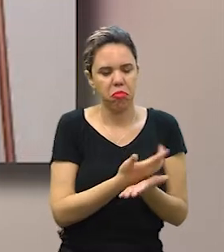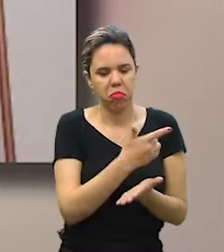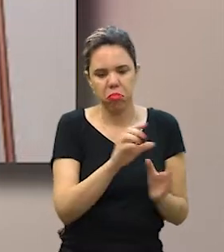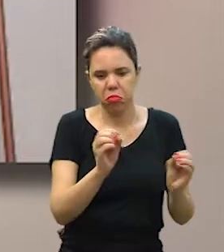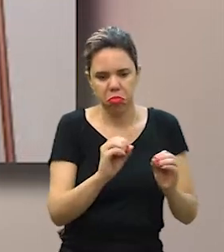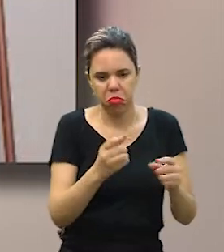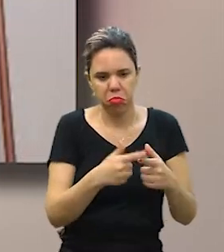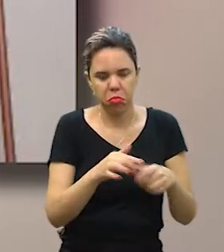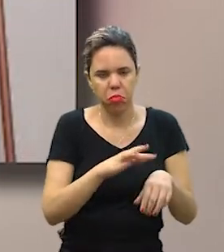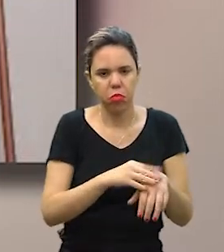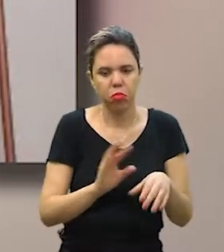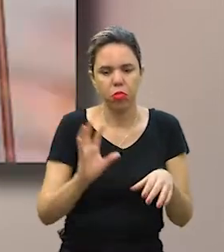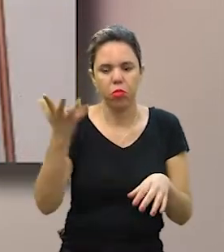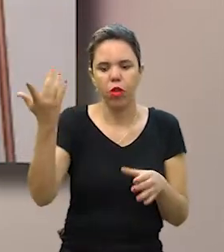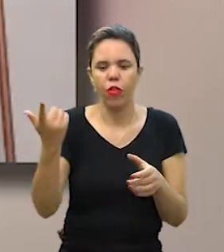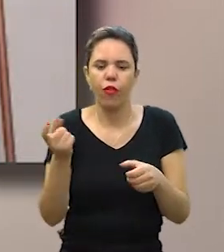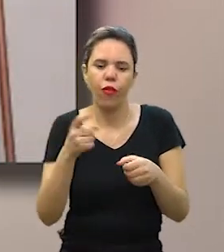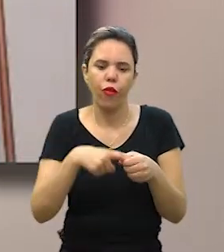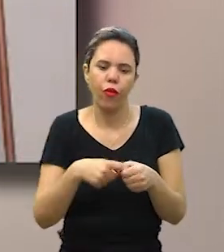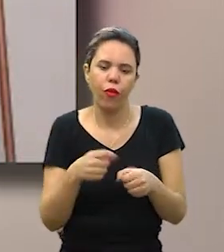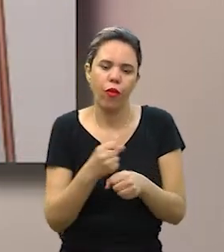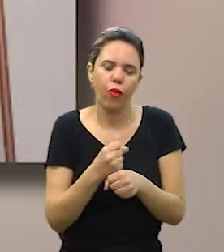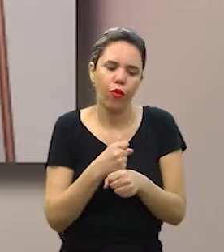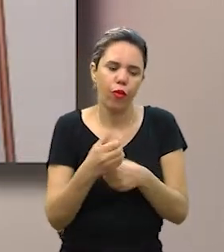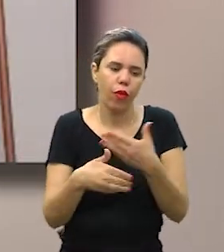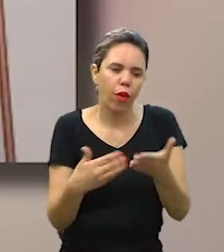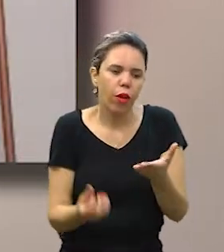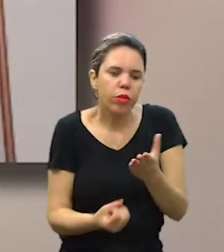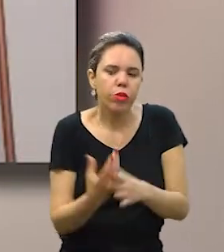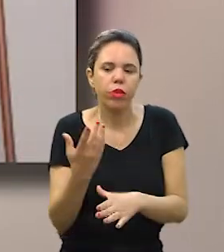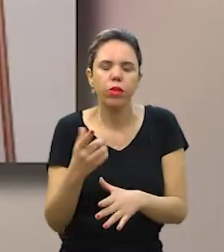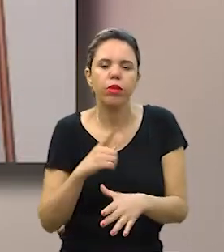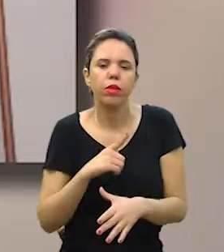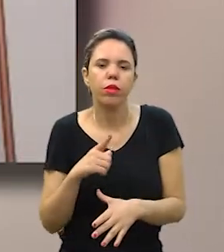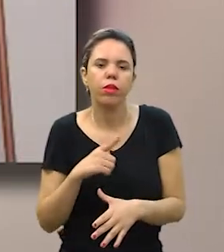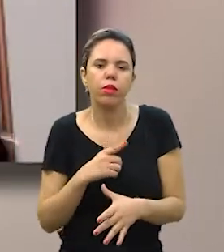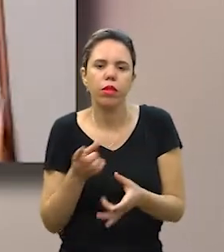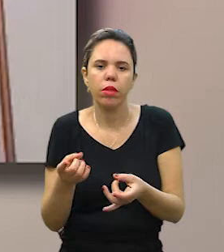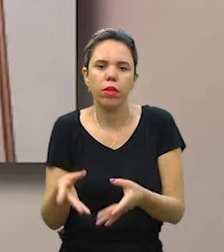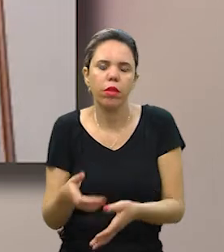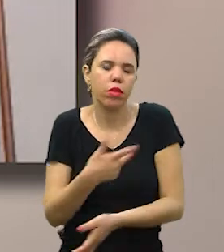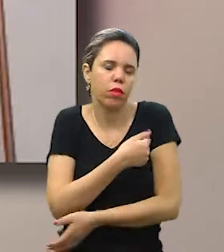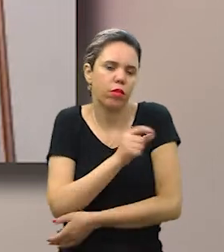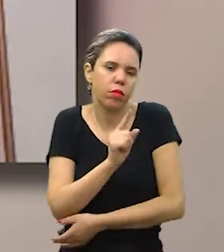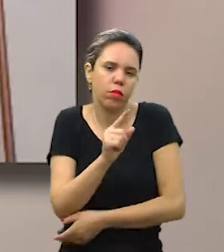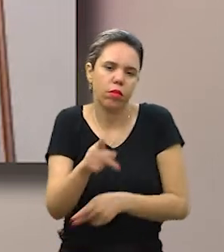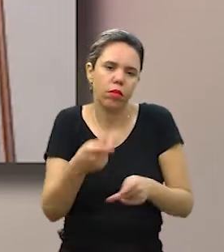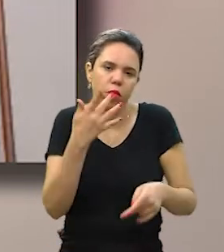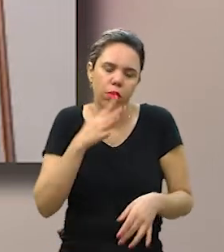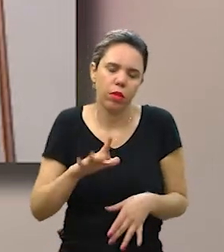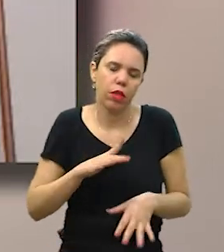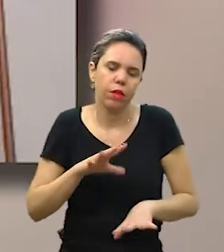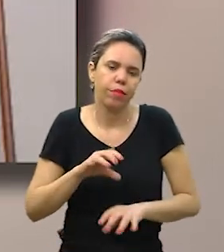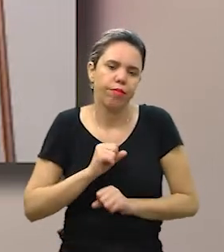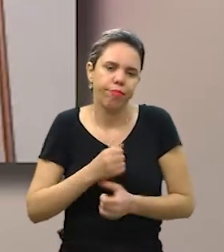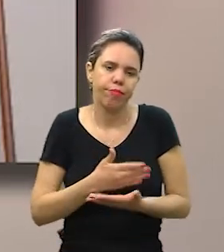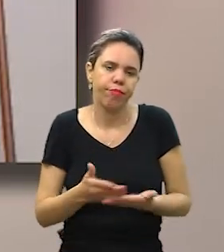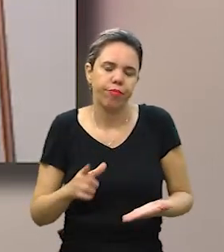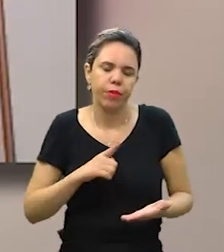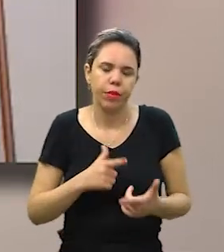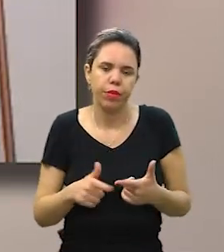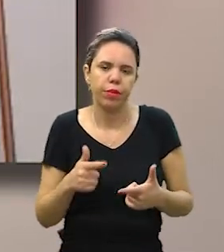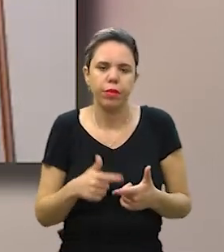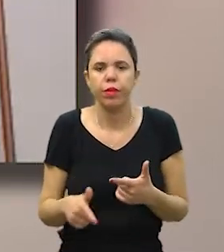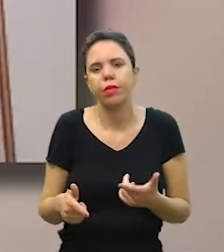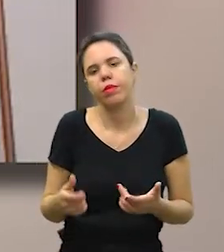existiam mais casos. E aí, de repente, depois de alguns anos, por deixar de vacinar crianças, a gente começa aí